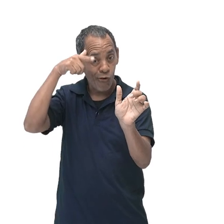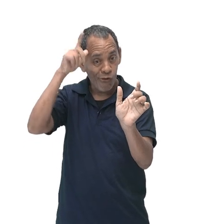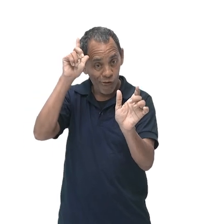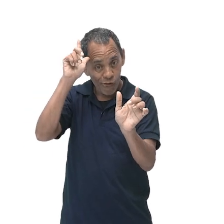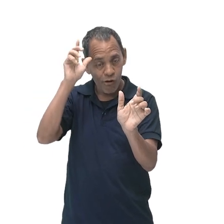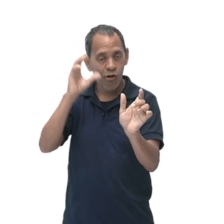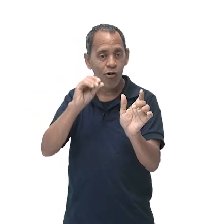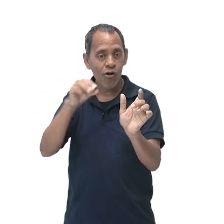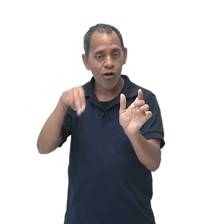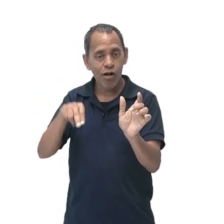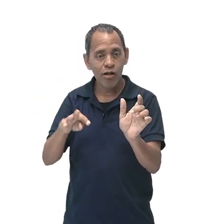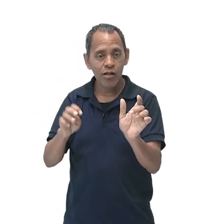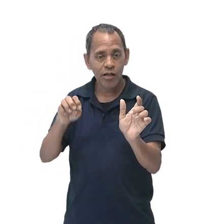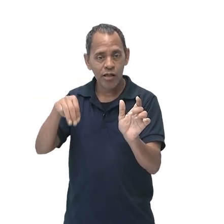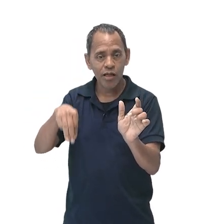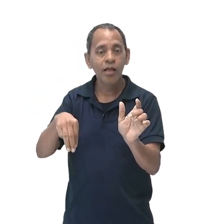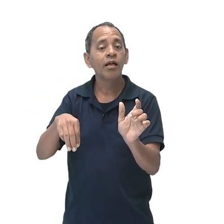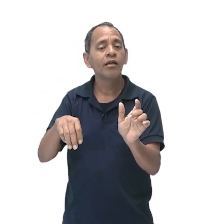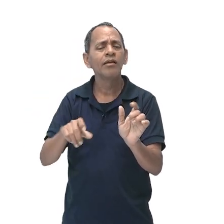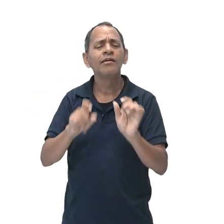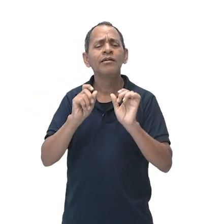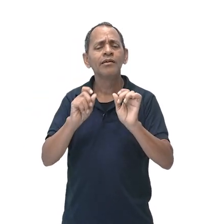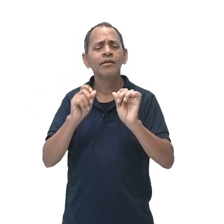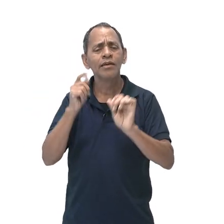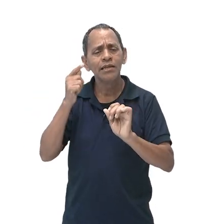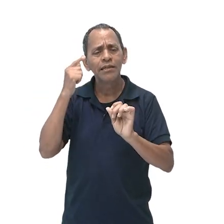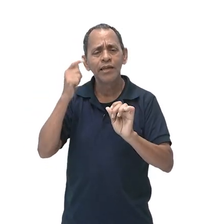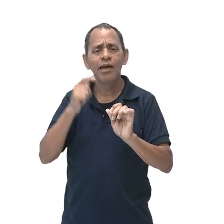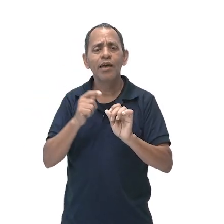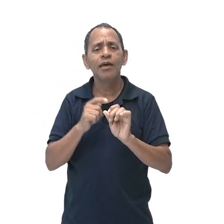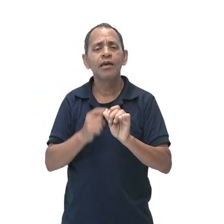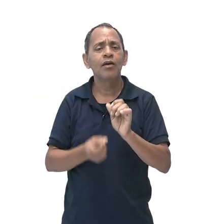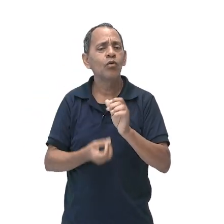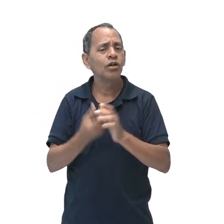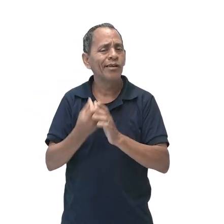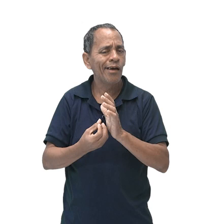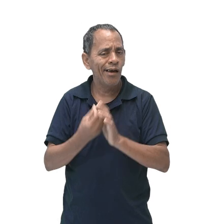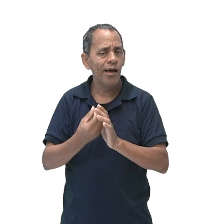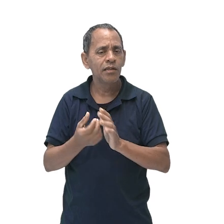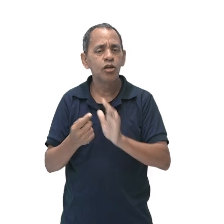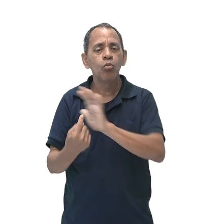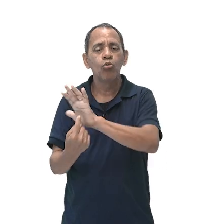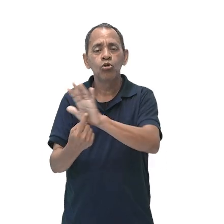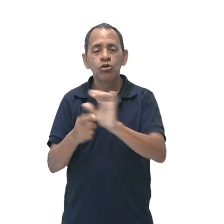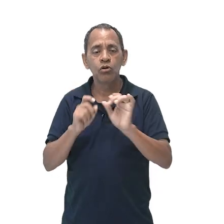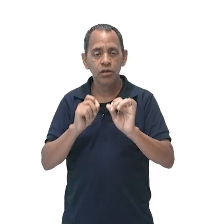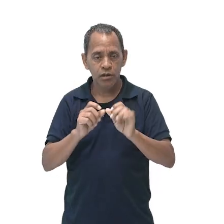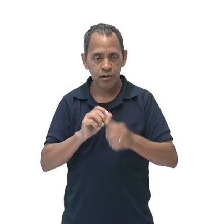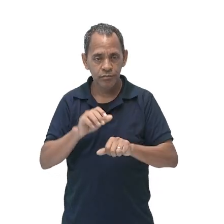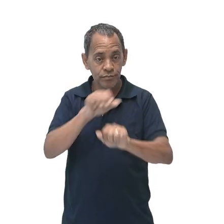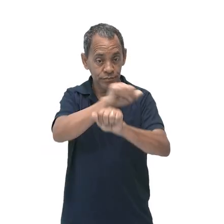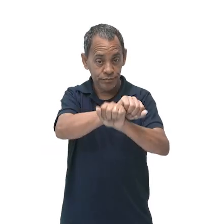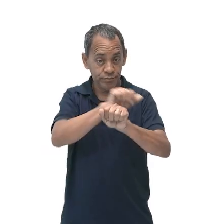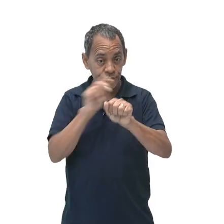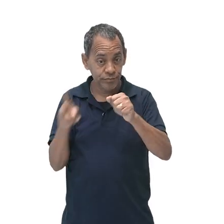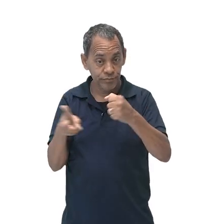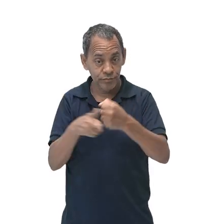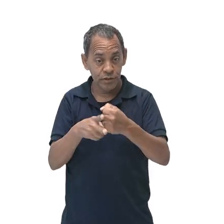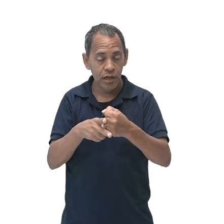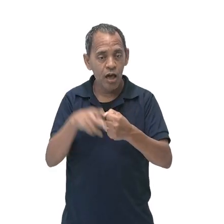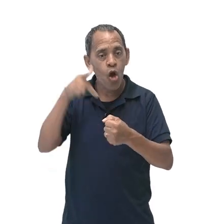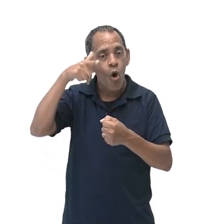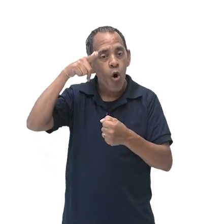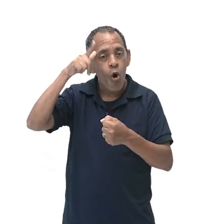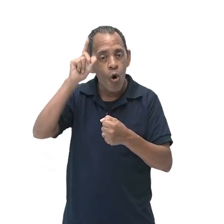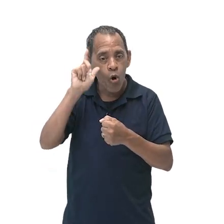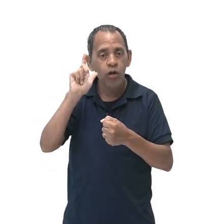que ideia é estabelecida por esse advérbio, gente? Então, percebam que ontem, o nosso advérbio estabelece